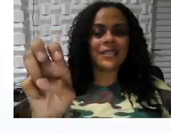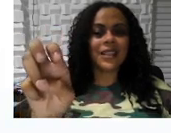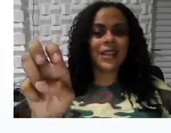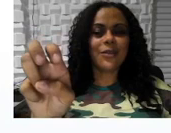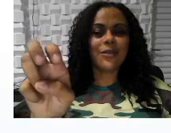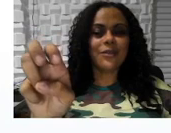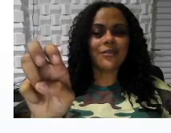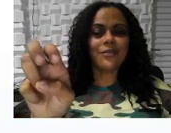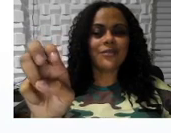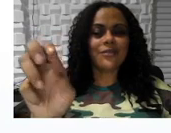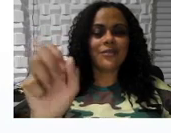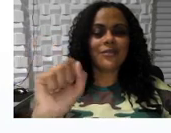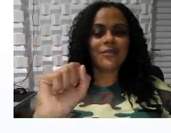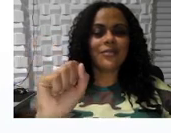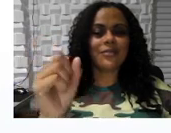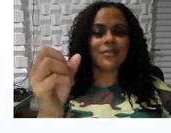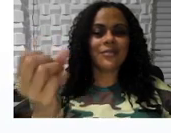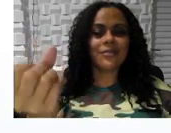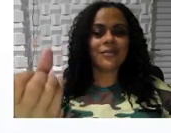5,